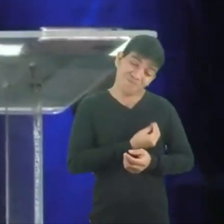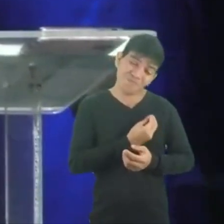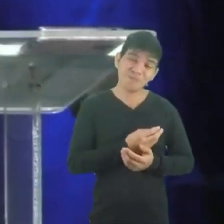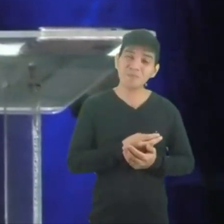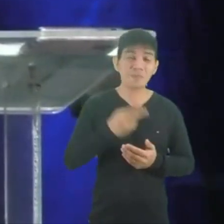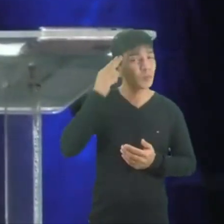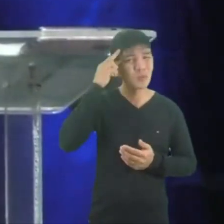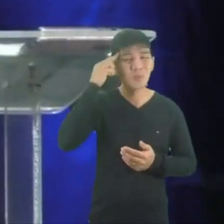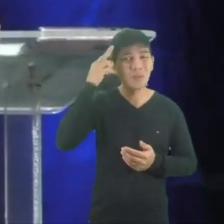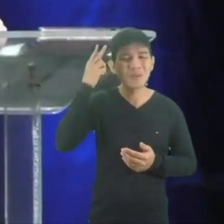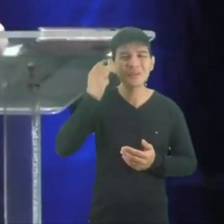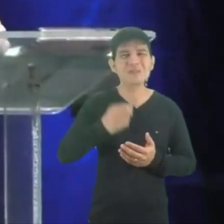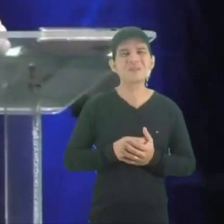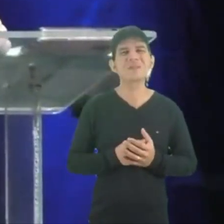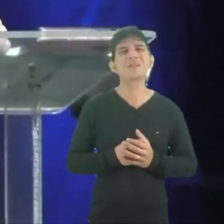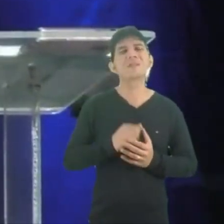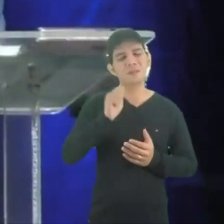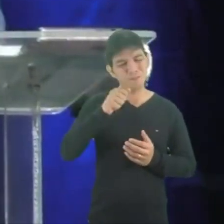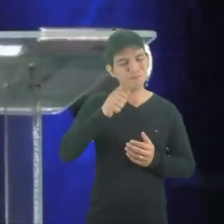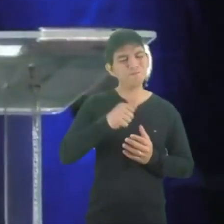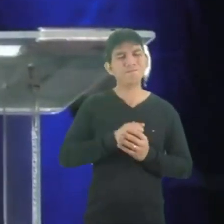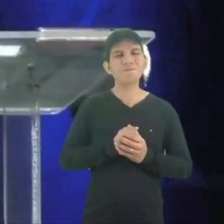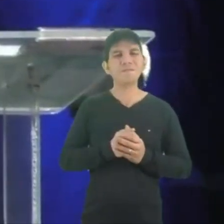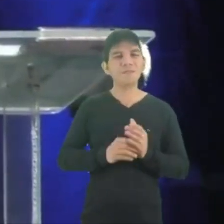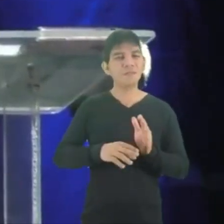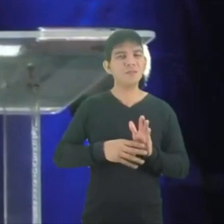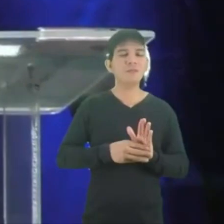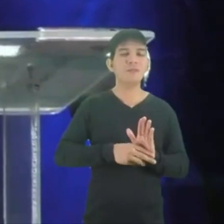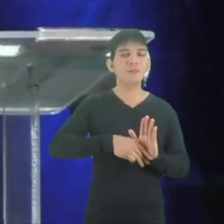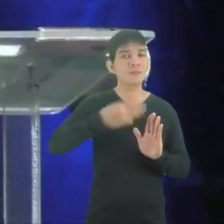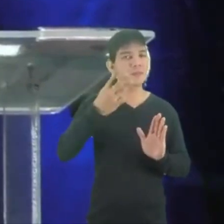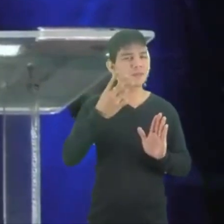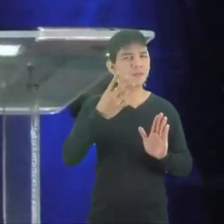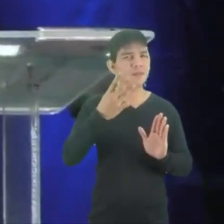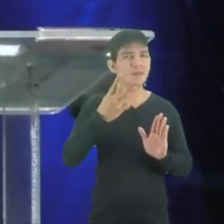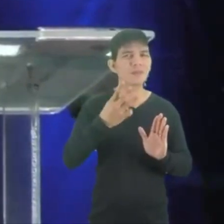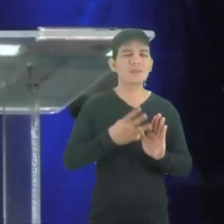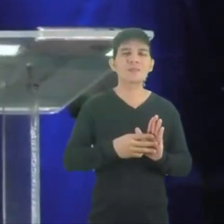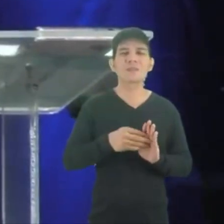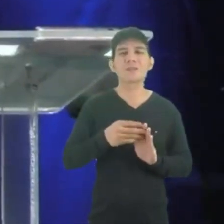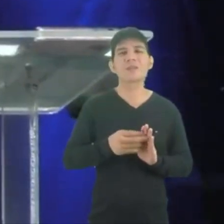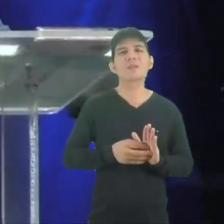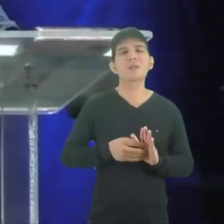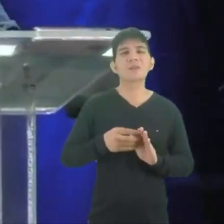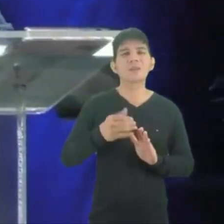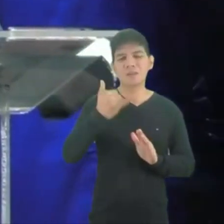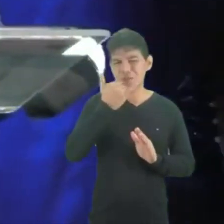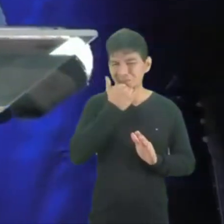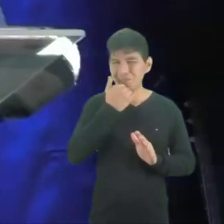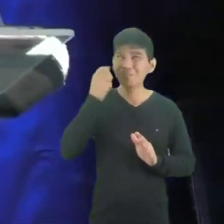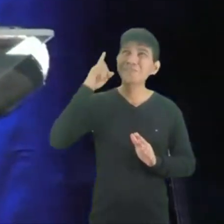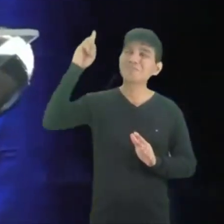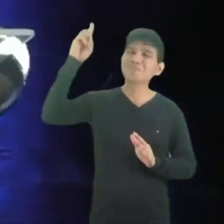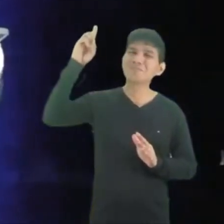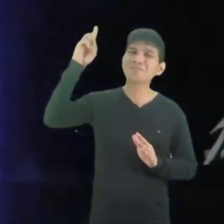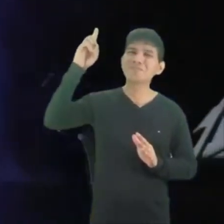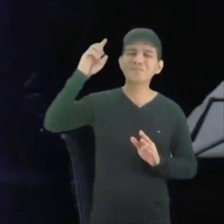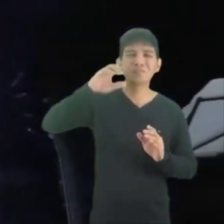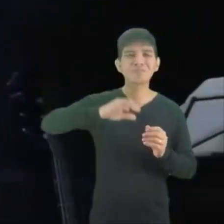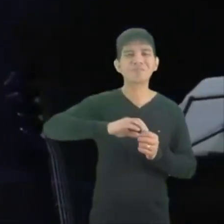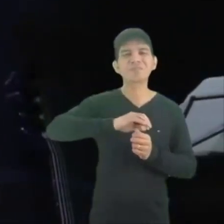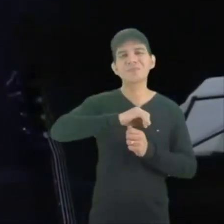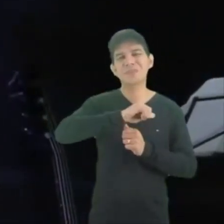Faz parte da vida. Número 3, terceiro motivo, decepcionamos-nos com Deus pelas formas